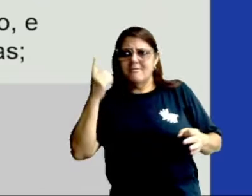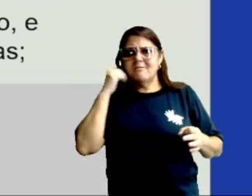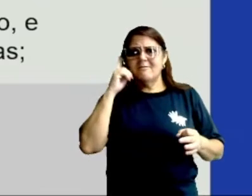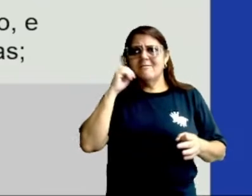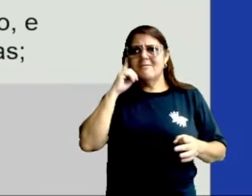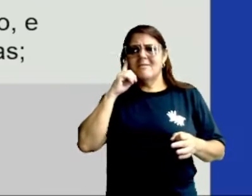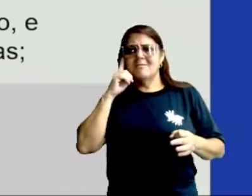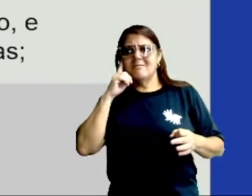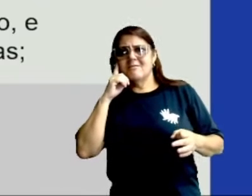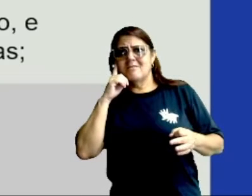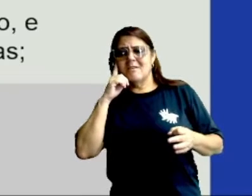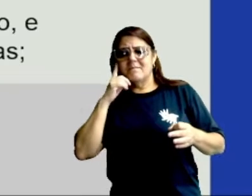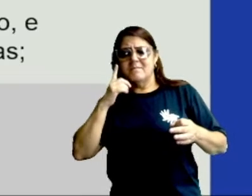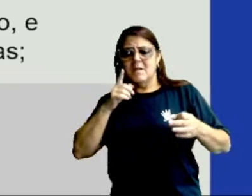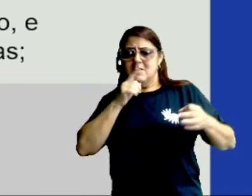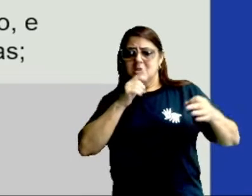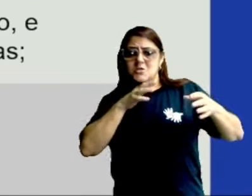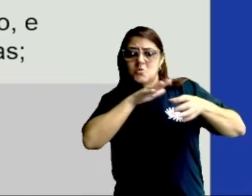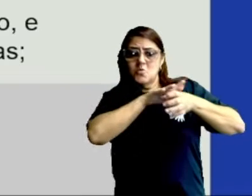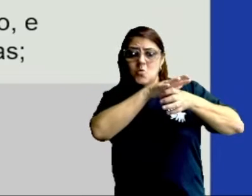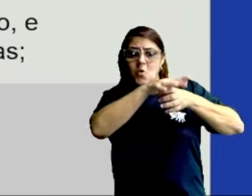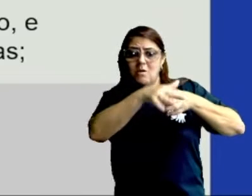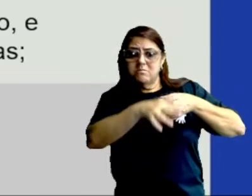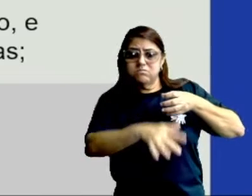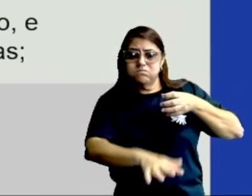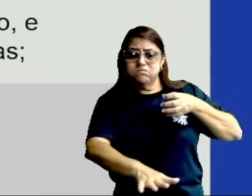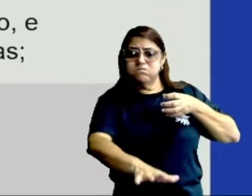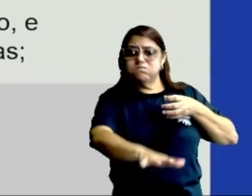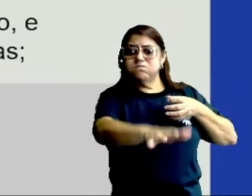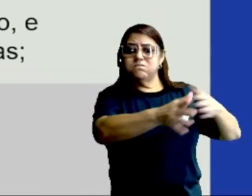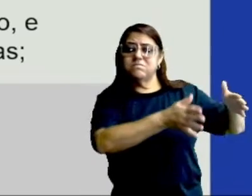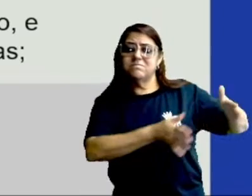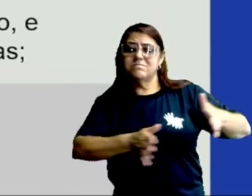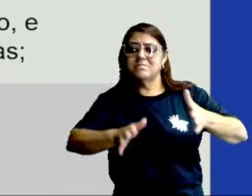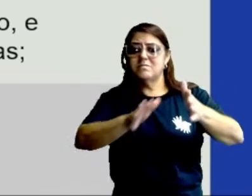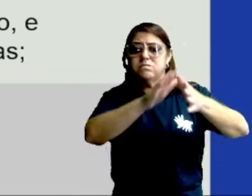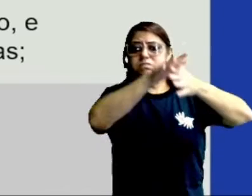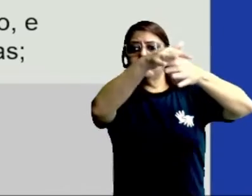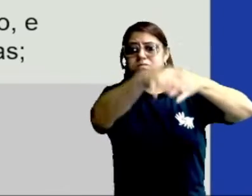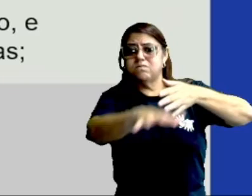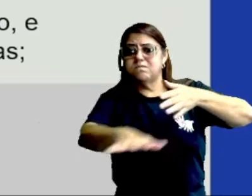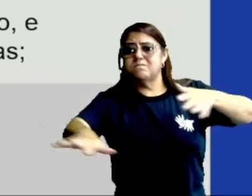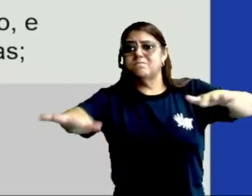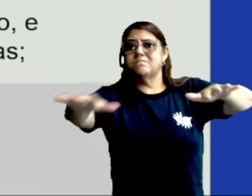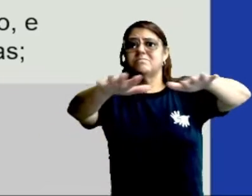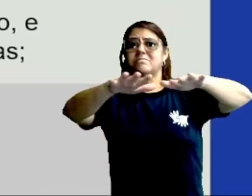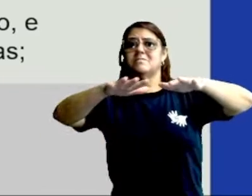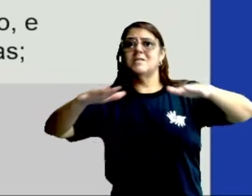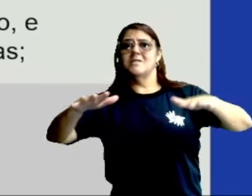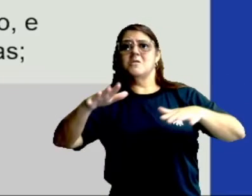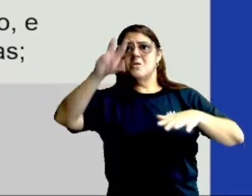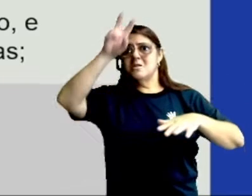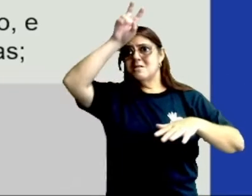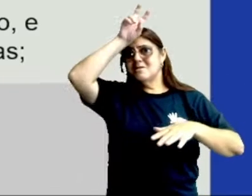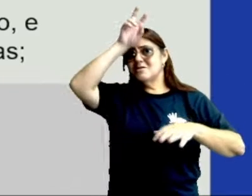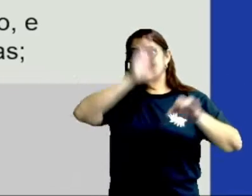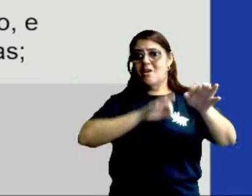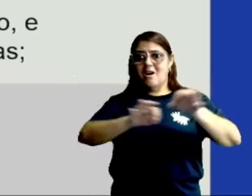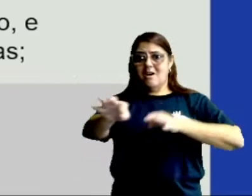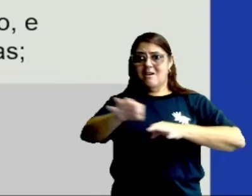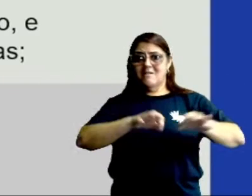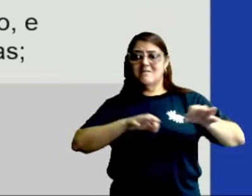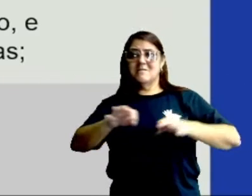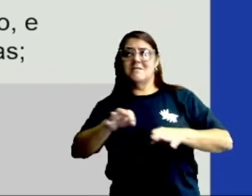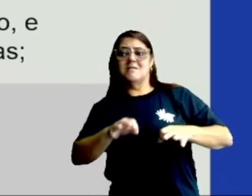deles em torno dessas enchentes do rio Nilo né Então essas regularidades isso permitiu que os egípcios ele se organizar